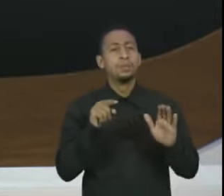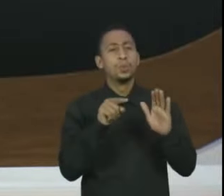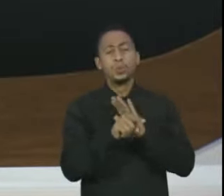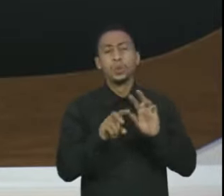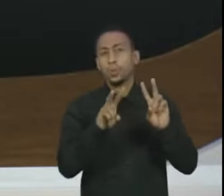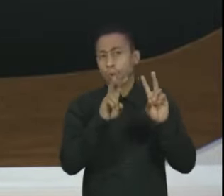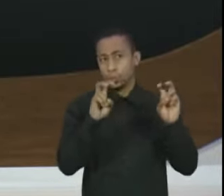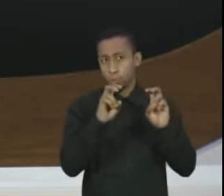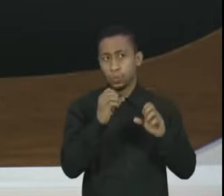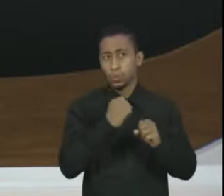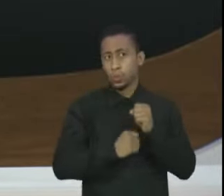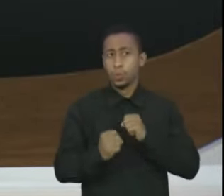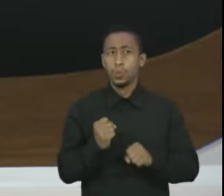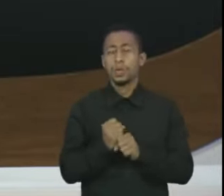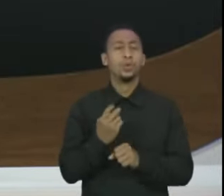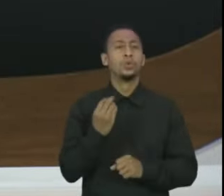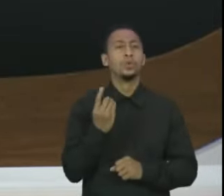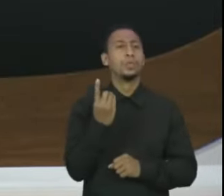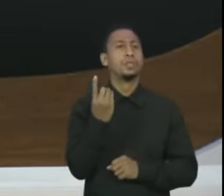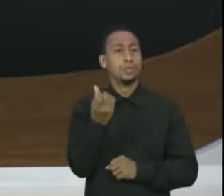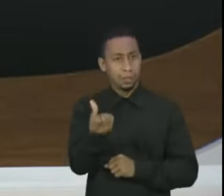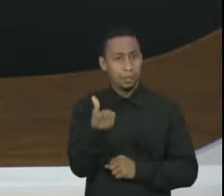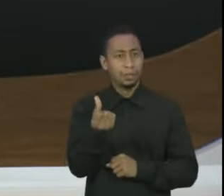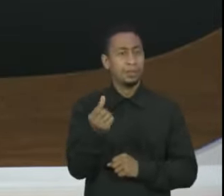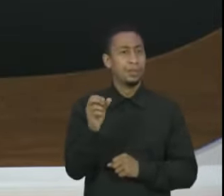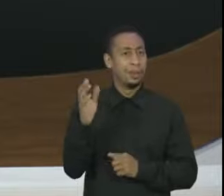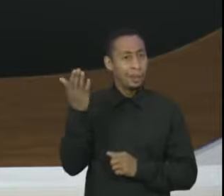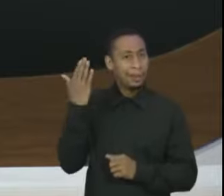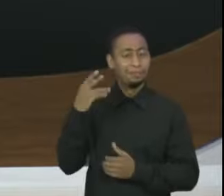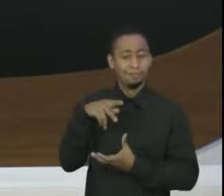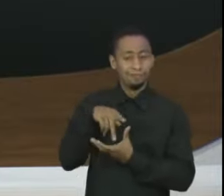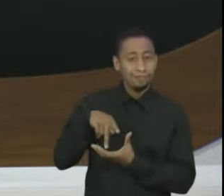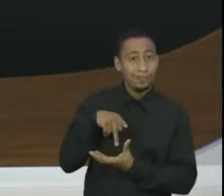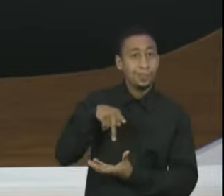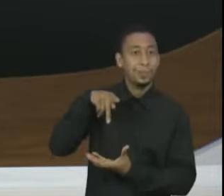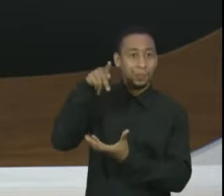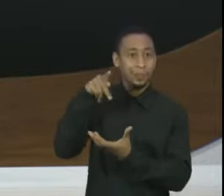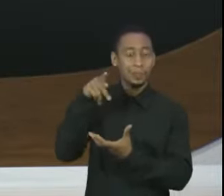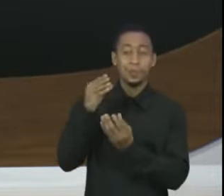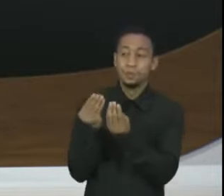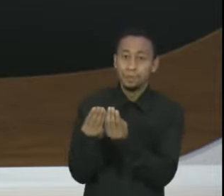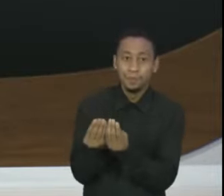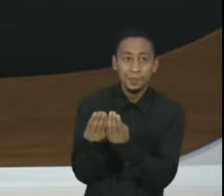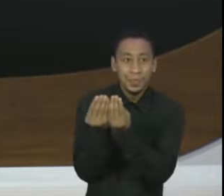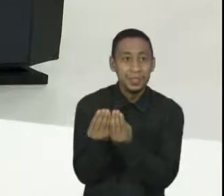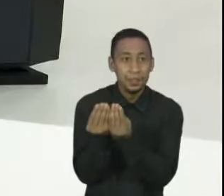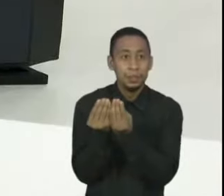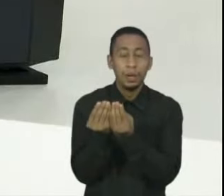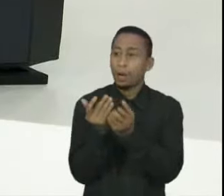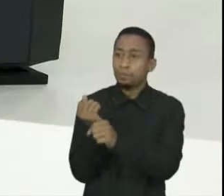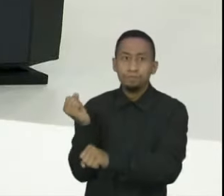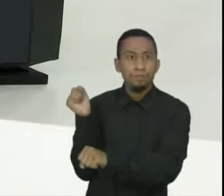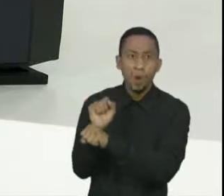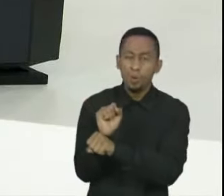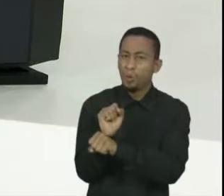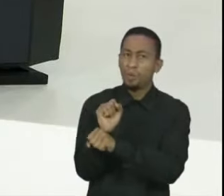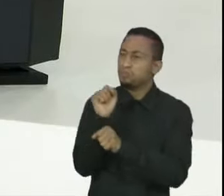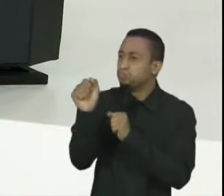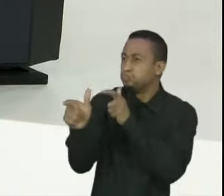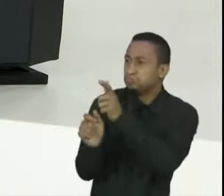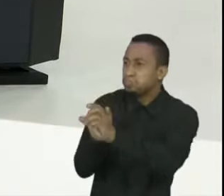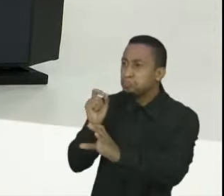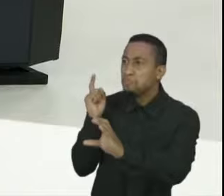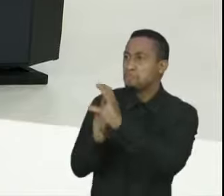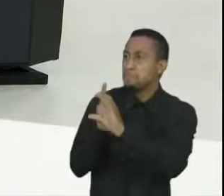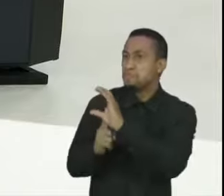Quando o senhor é na celebração da missa de Páscoa em São Paulo foi interrompido aos gritos de comunista a gente falou